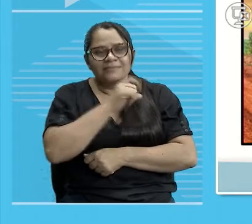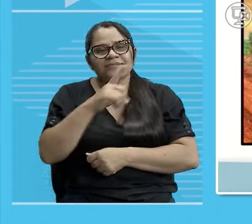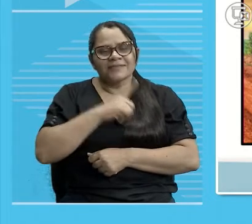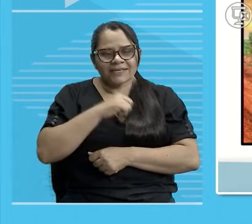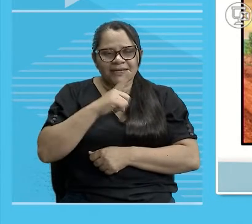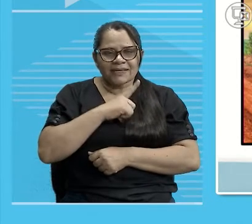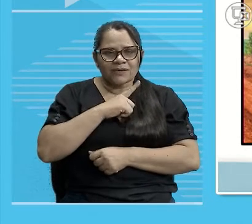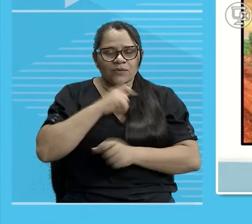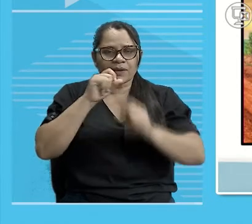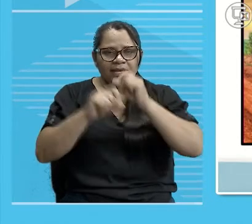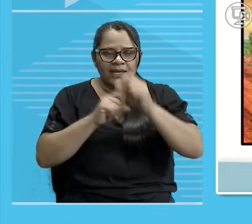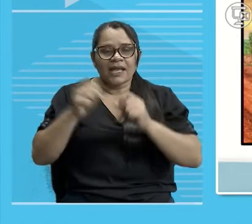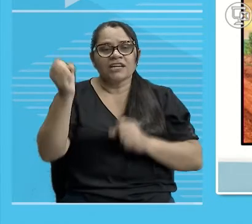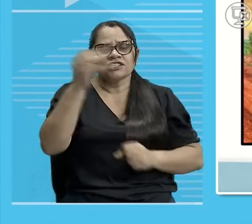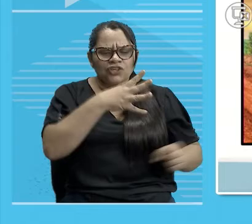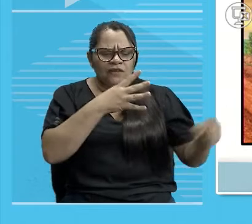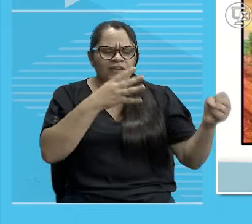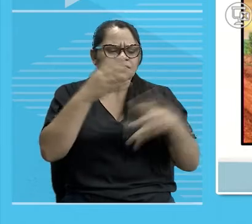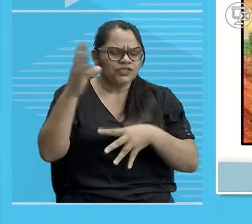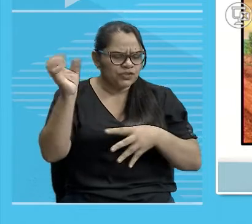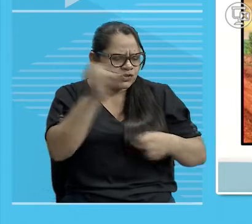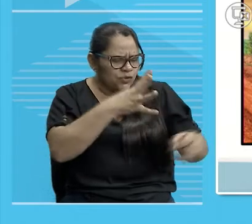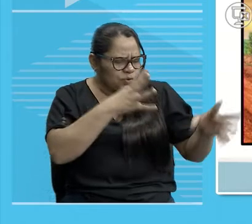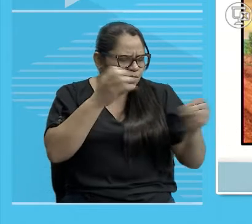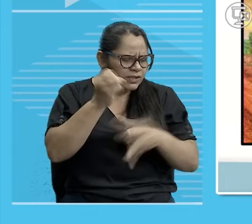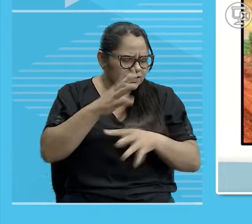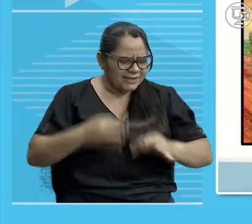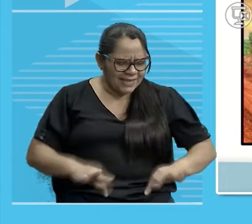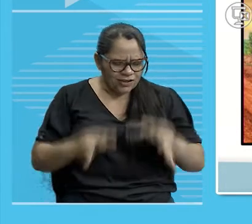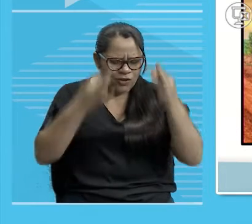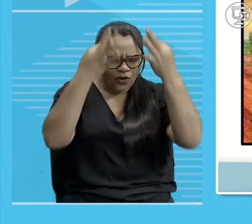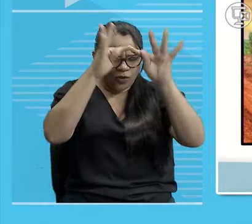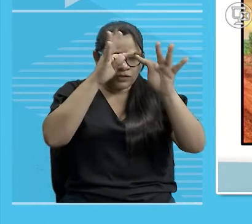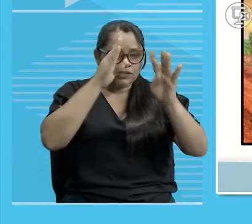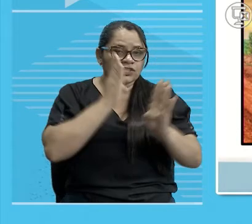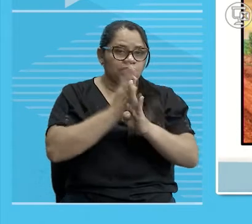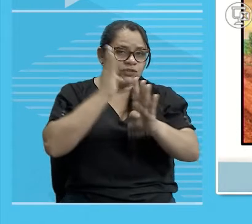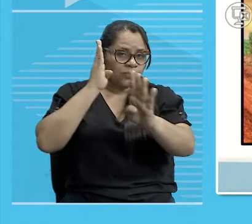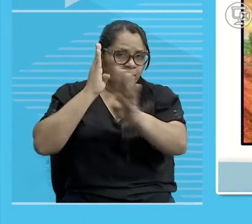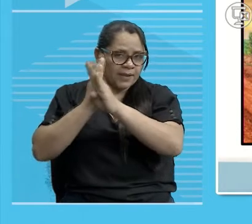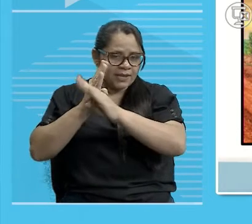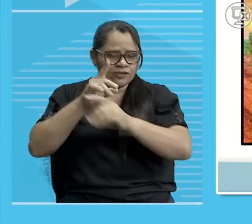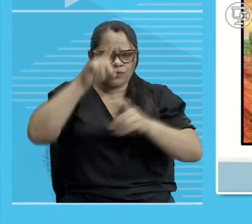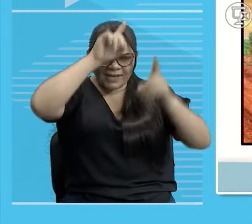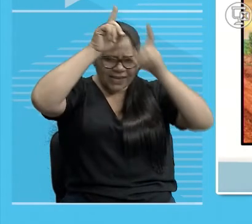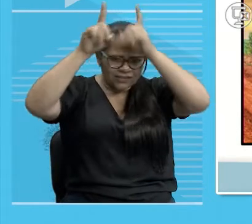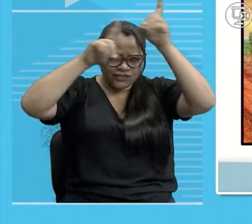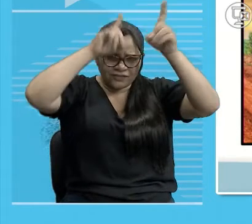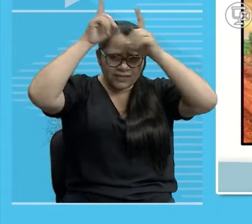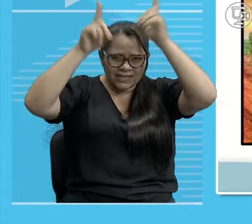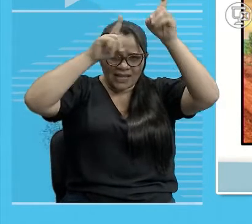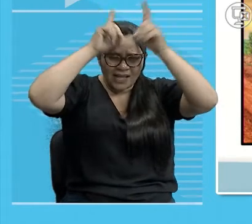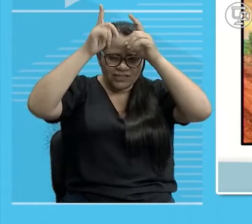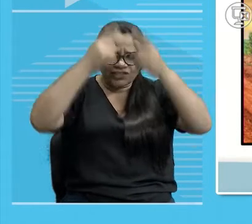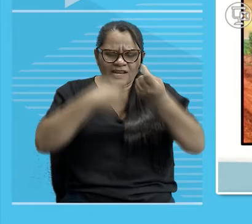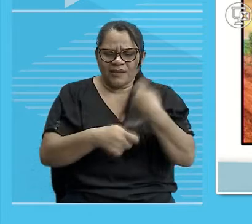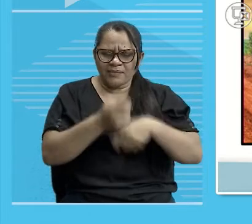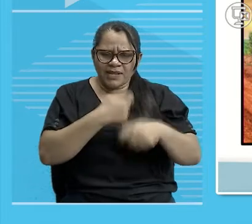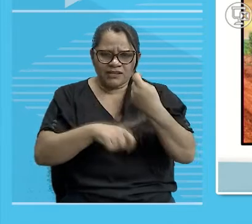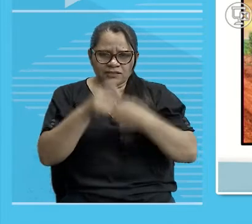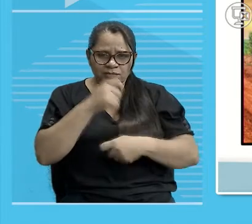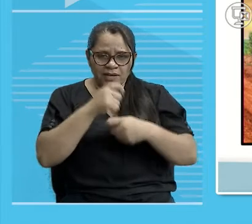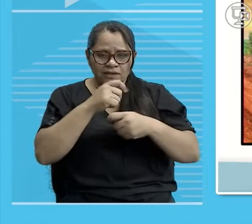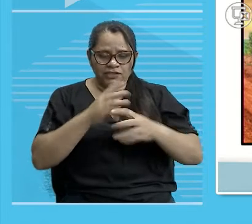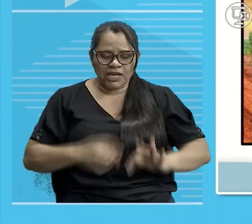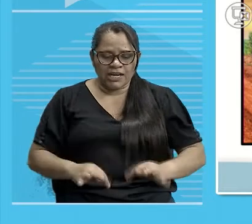né Há muitas inovações tecnológicas descobertas inventos Empreendimentos da